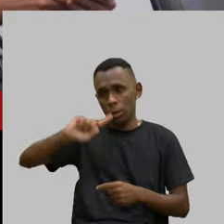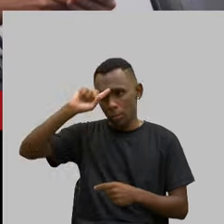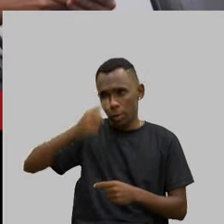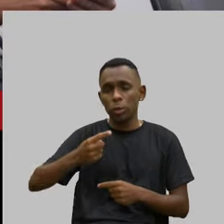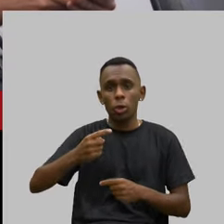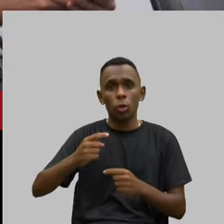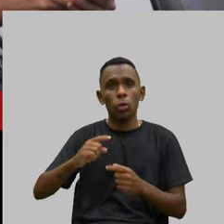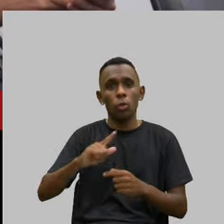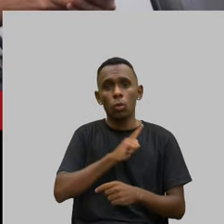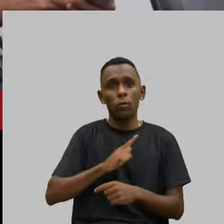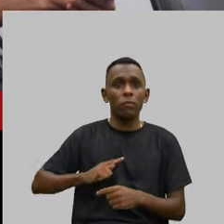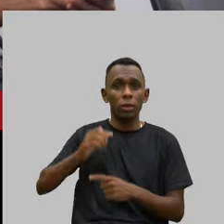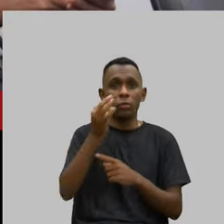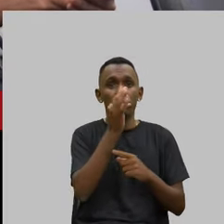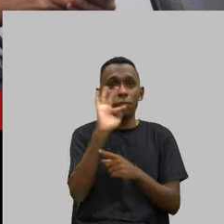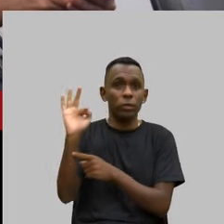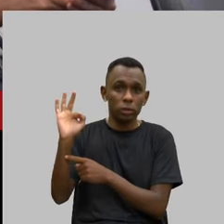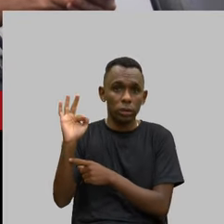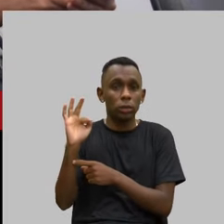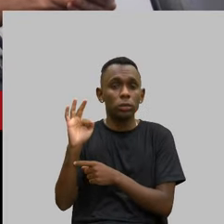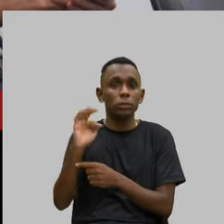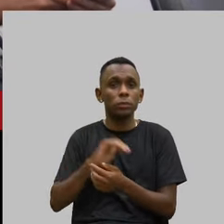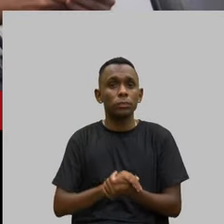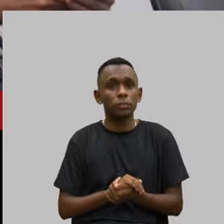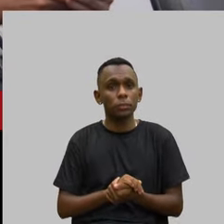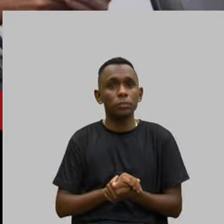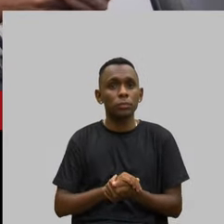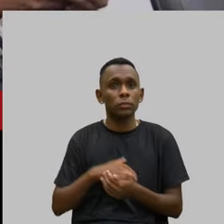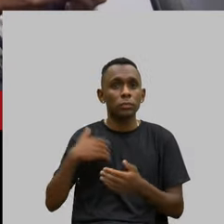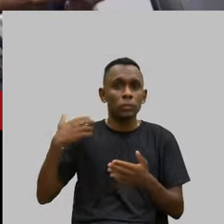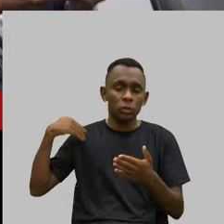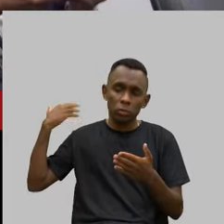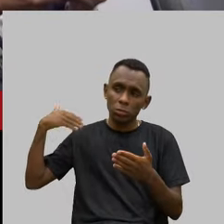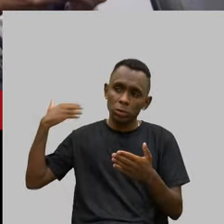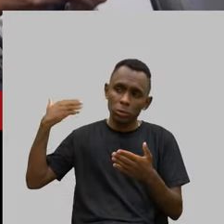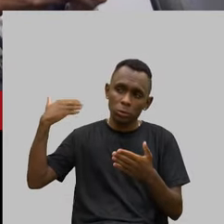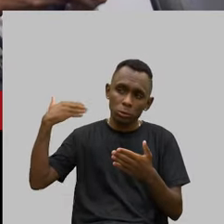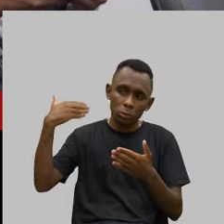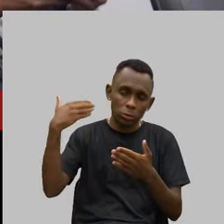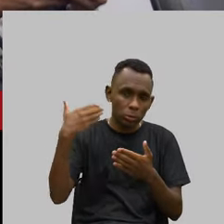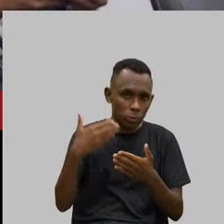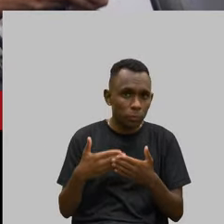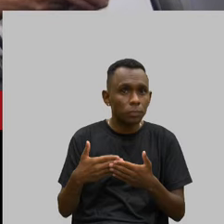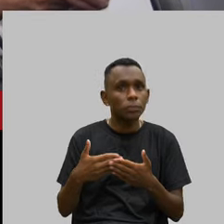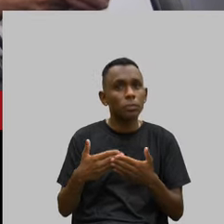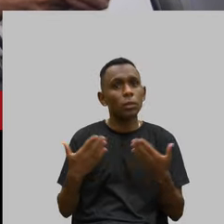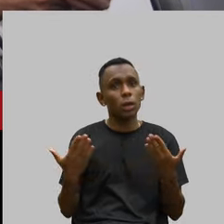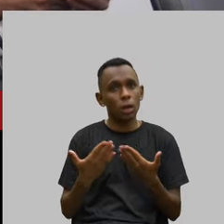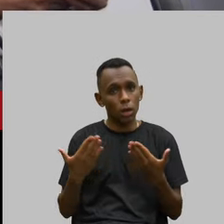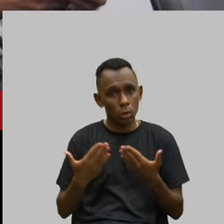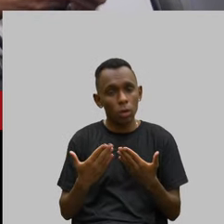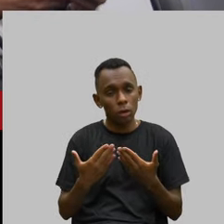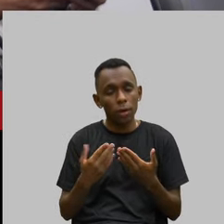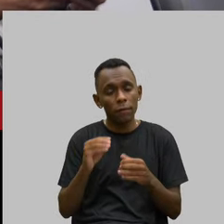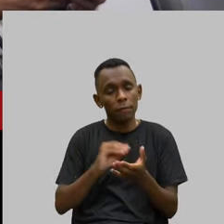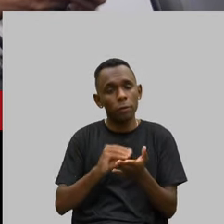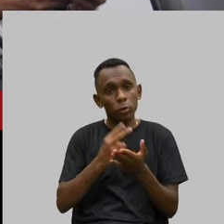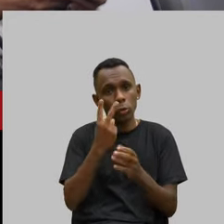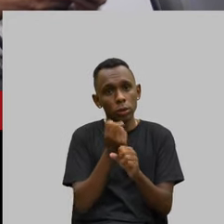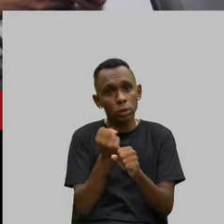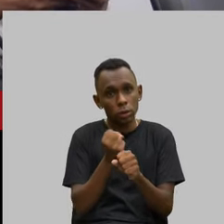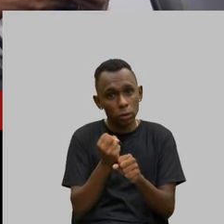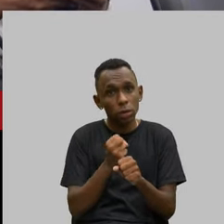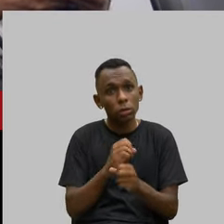16 foram dois do atual presidente dois da Dilma com o vice que ela escolheu e agora mais dois e aí o